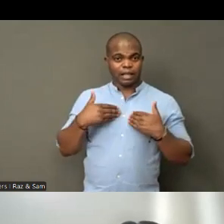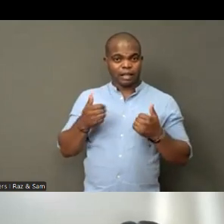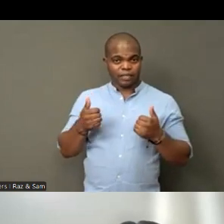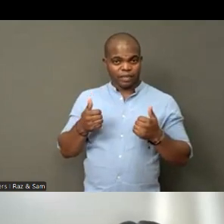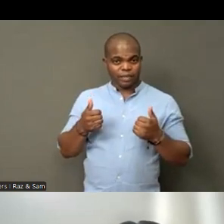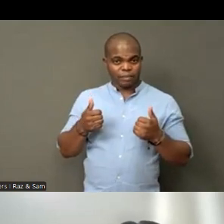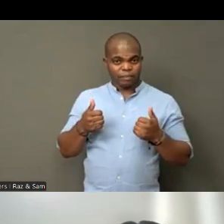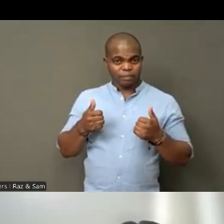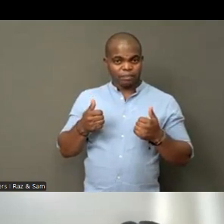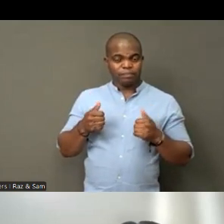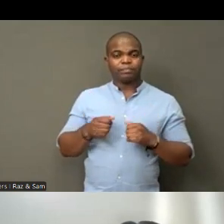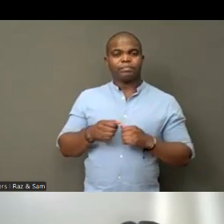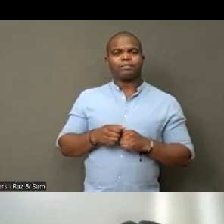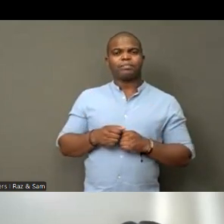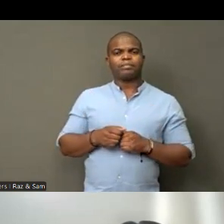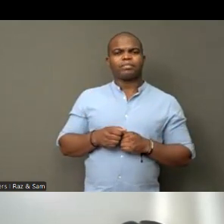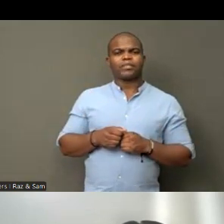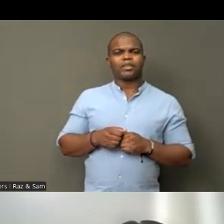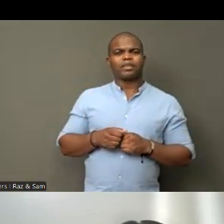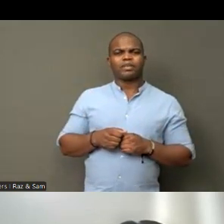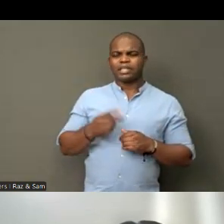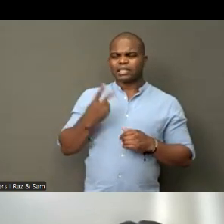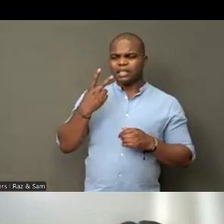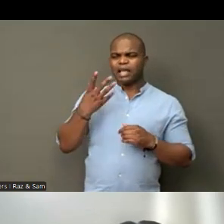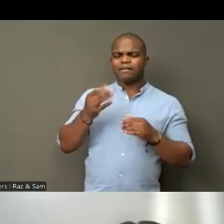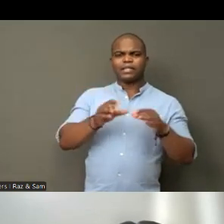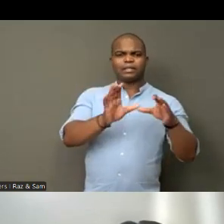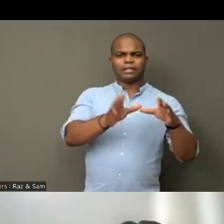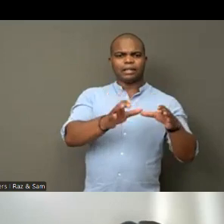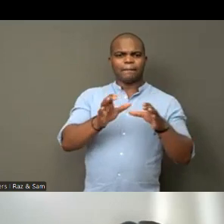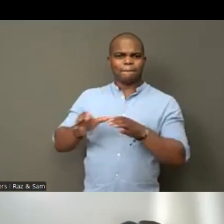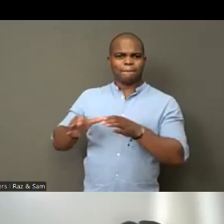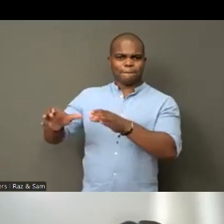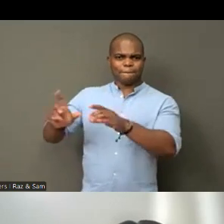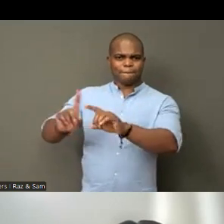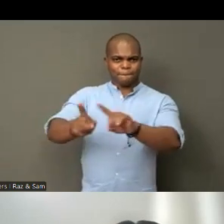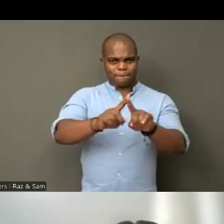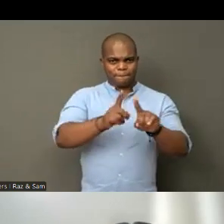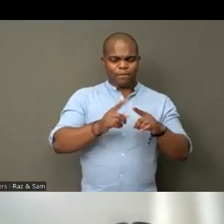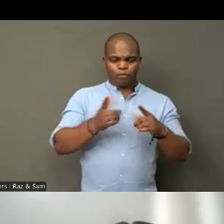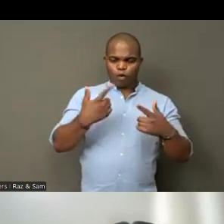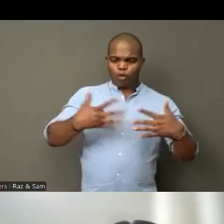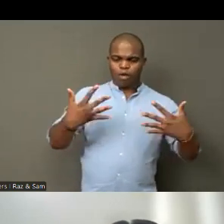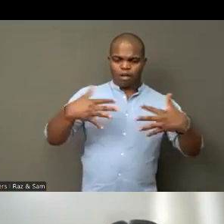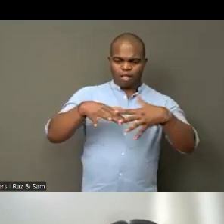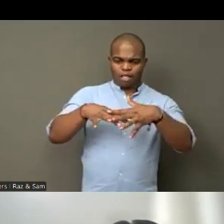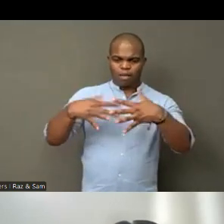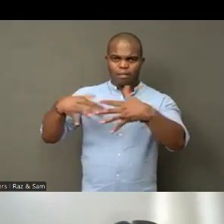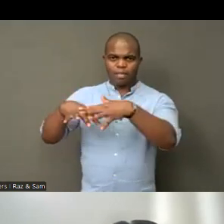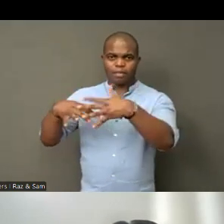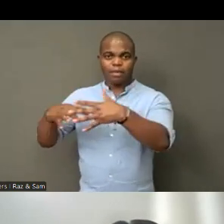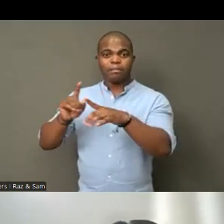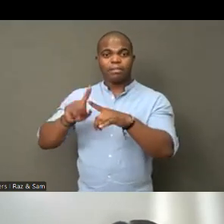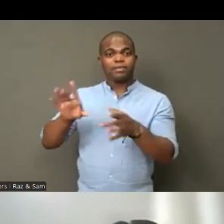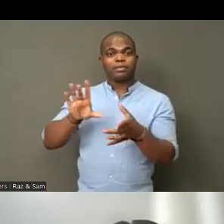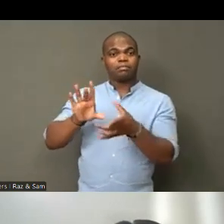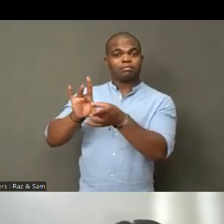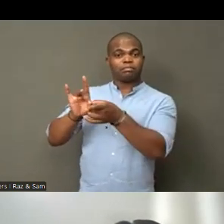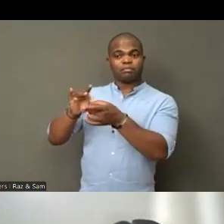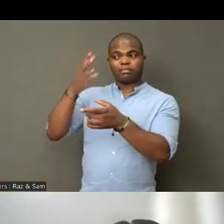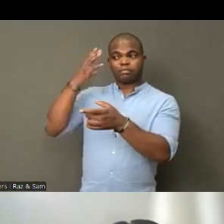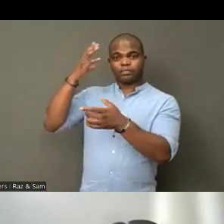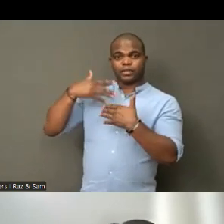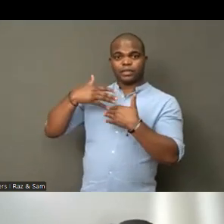Saúde Pública, mas também várias equipes em outros setores que têm a ver com serviços integrados de saúde,